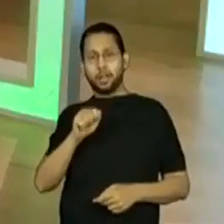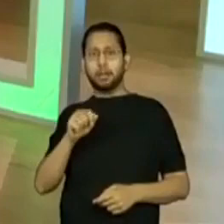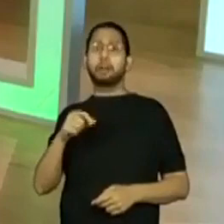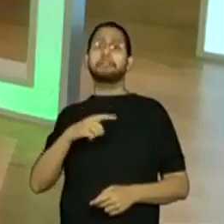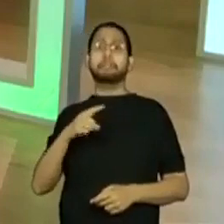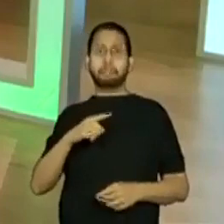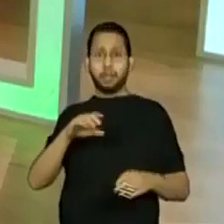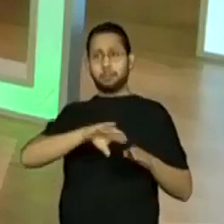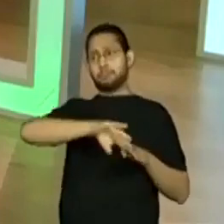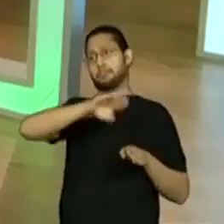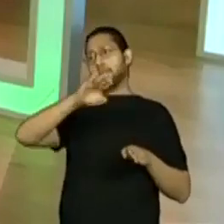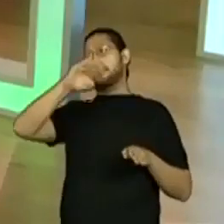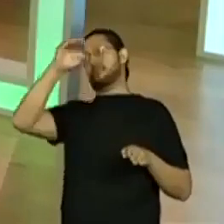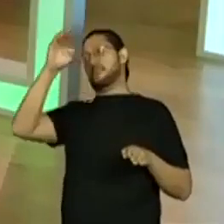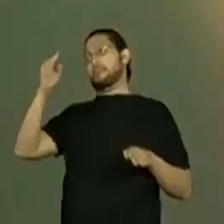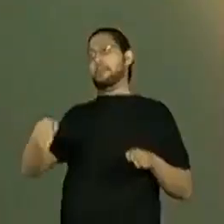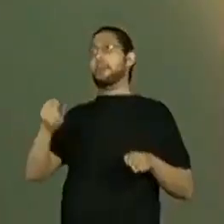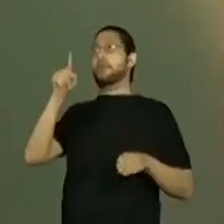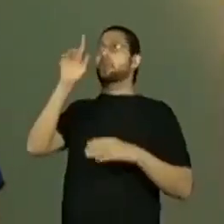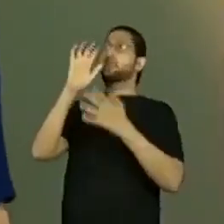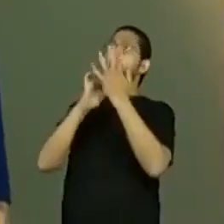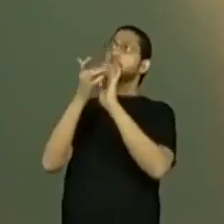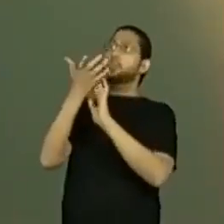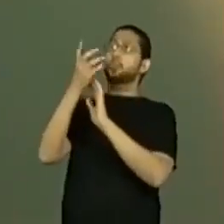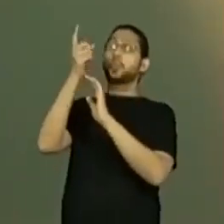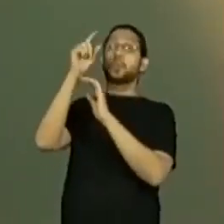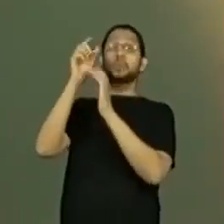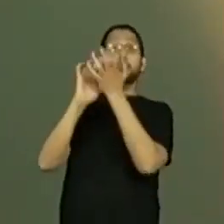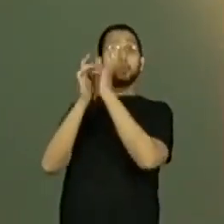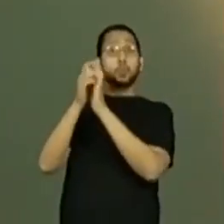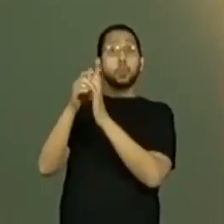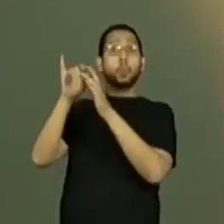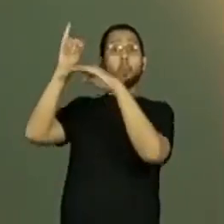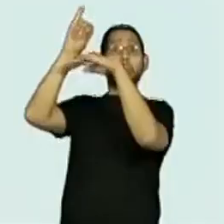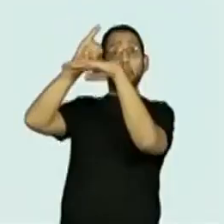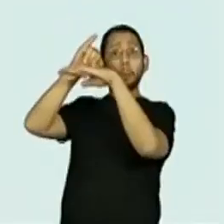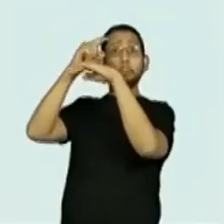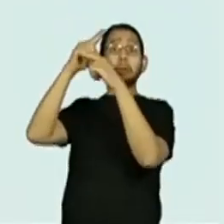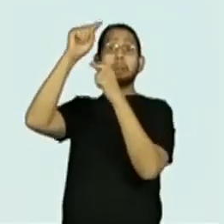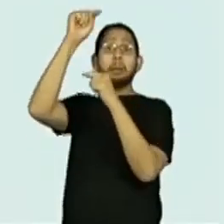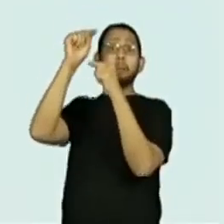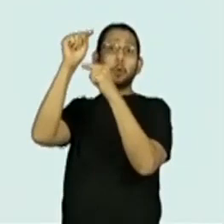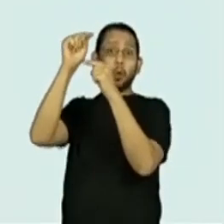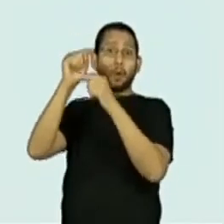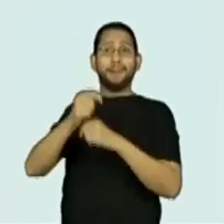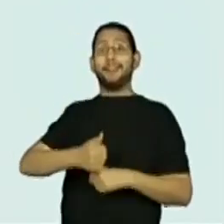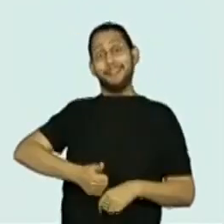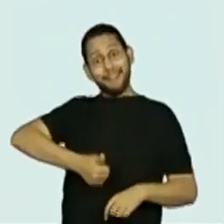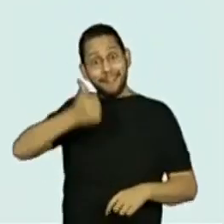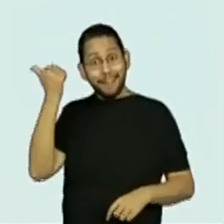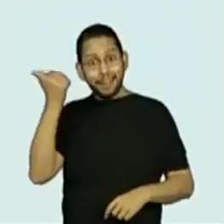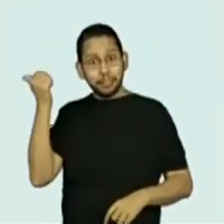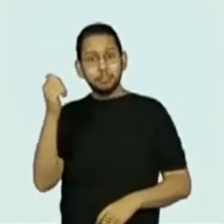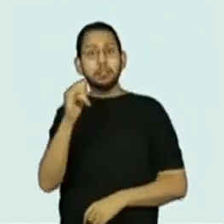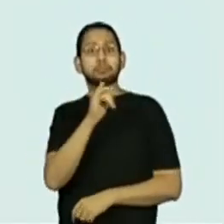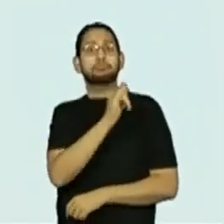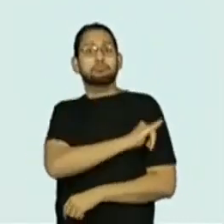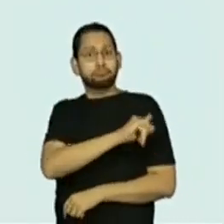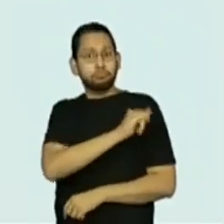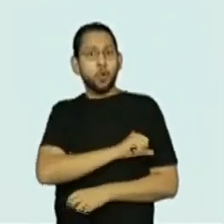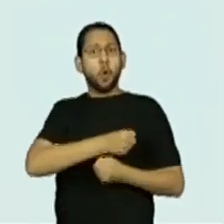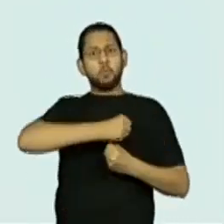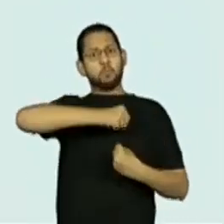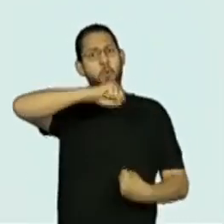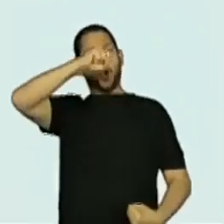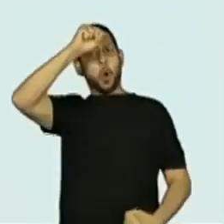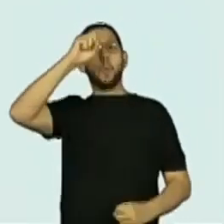no alto também, como esse, mas é menor em relação a esse Cristo Redentor lá da cidade do Rio de Janeiro. Por